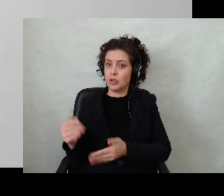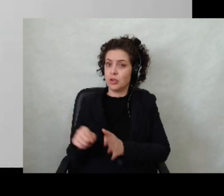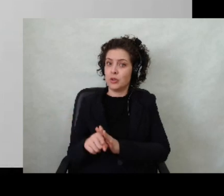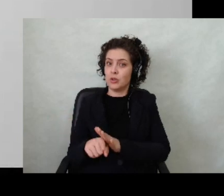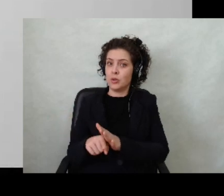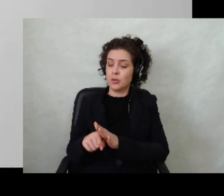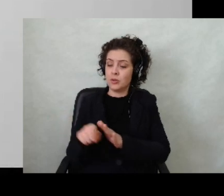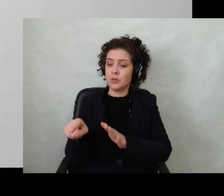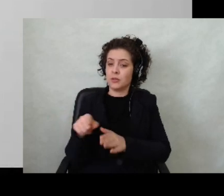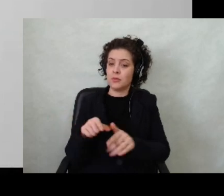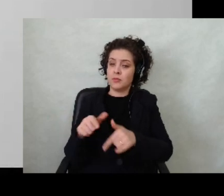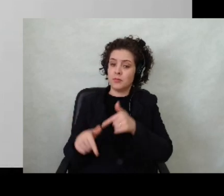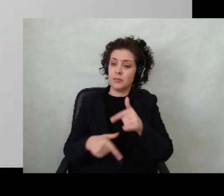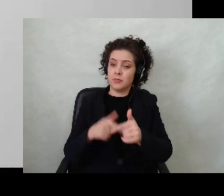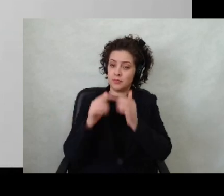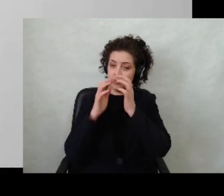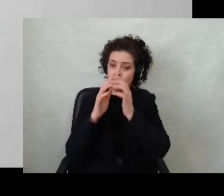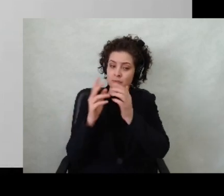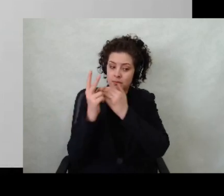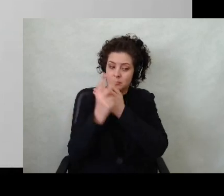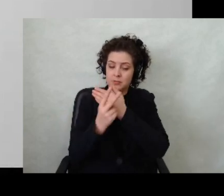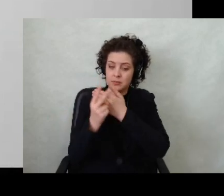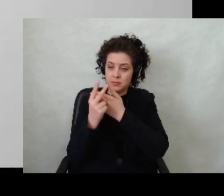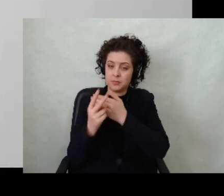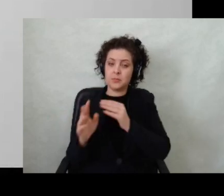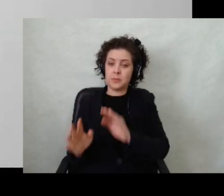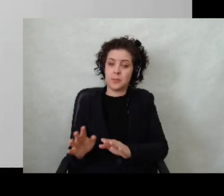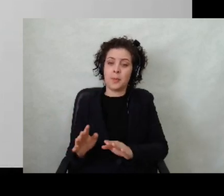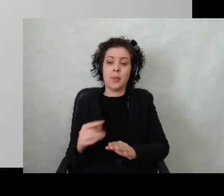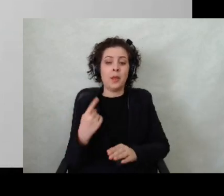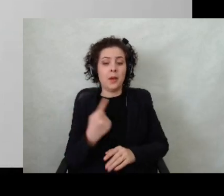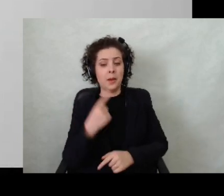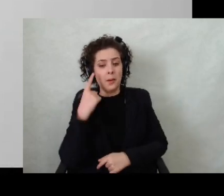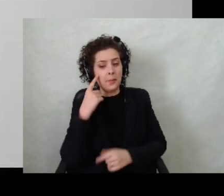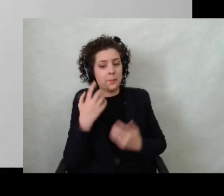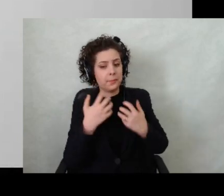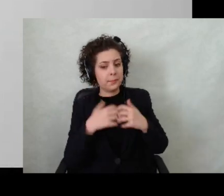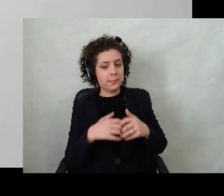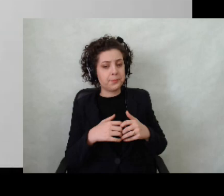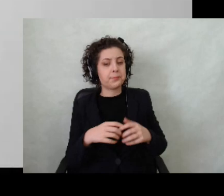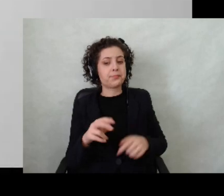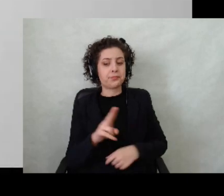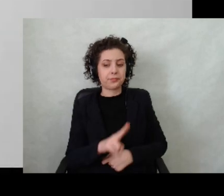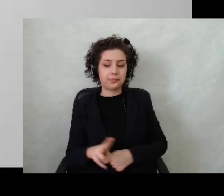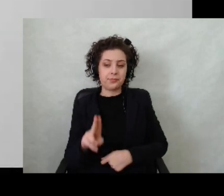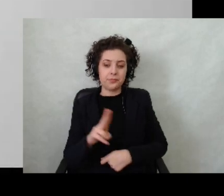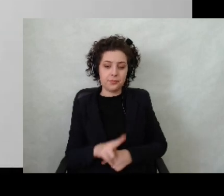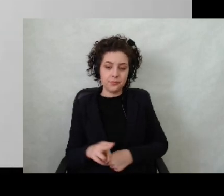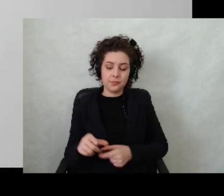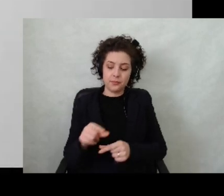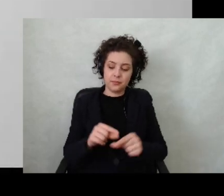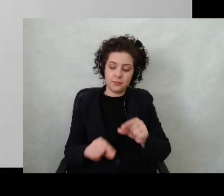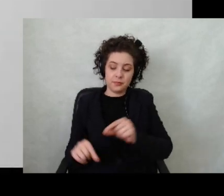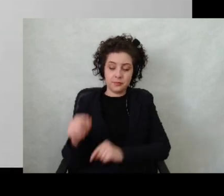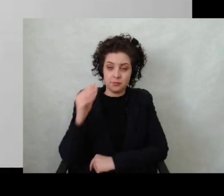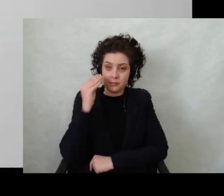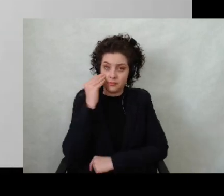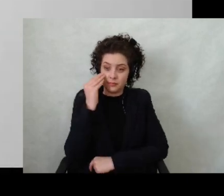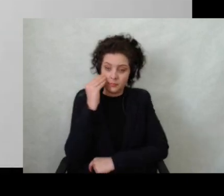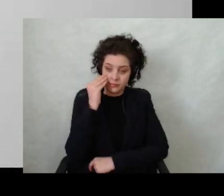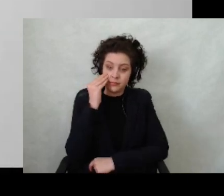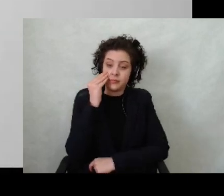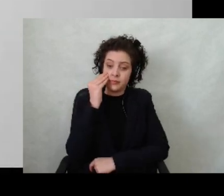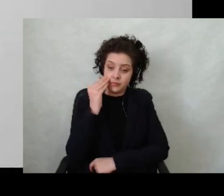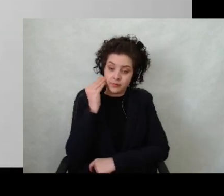com neuroproteção, e aí nós pensamos, vamos usar, né, esses compostos, vamos testar esses compostos para um